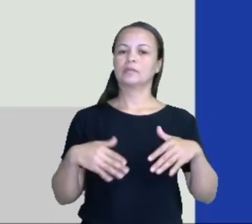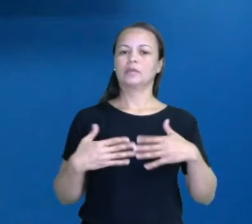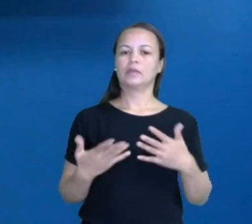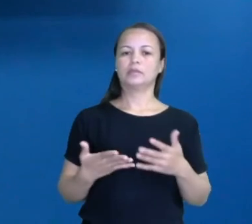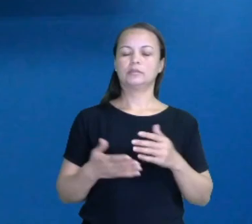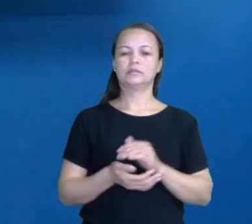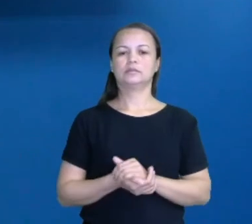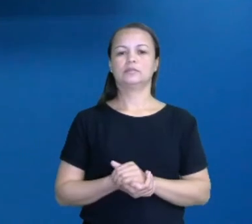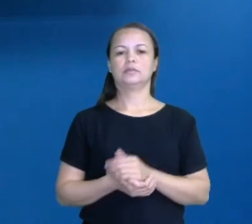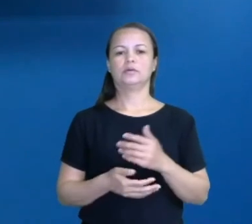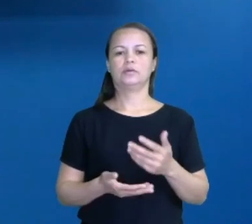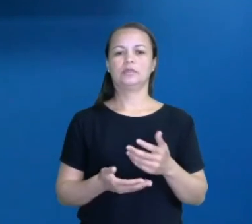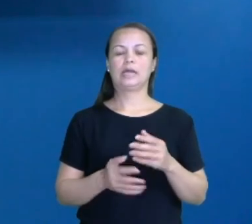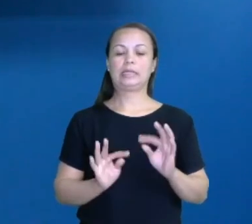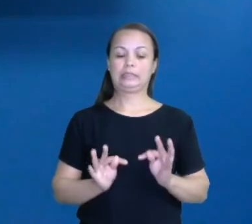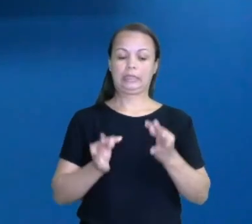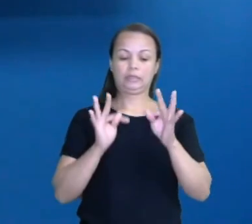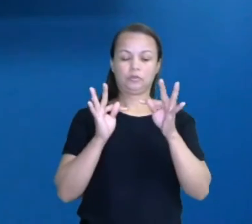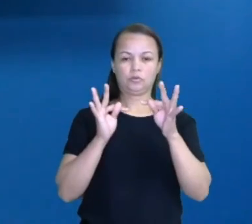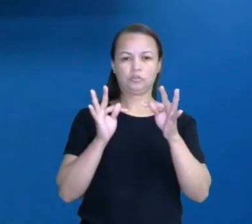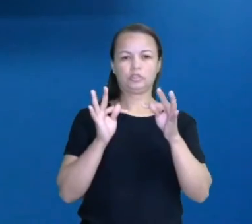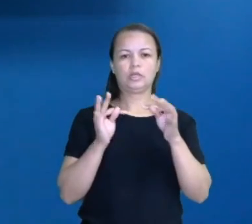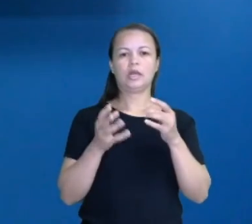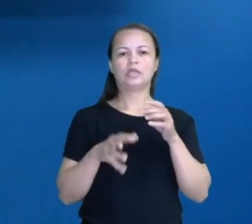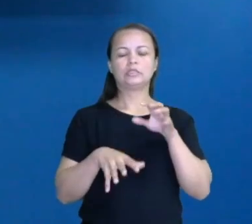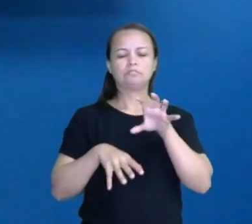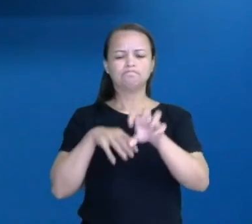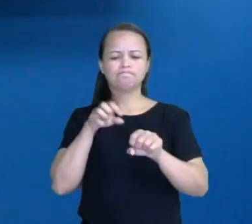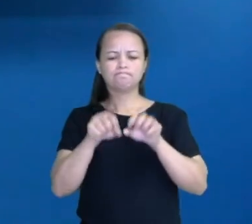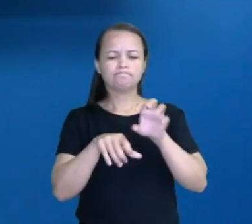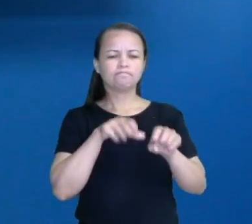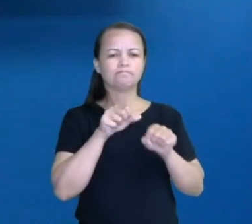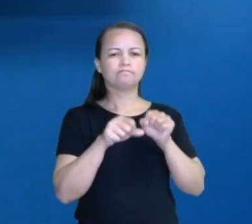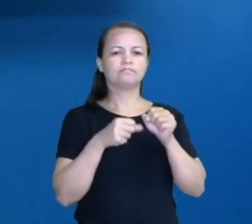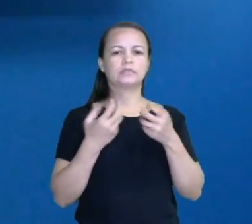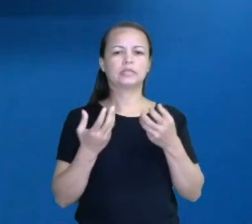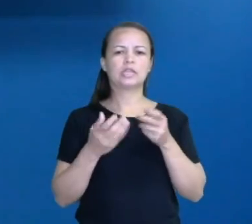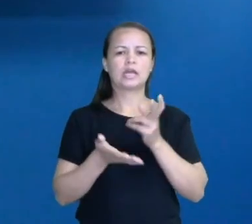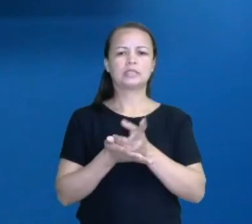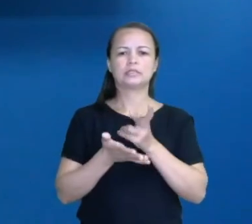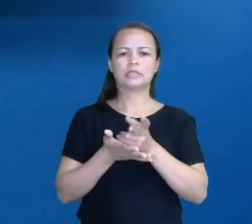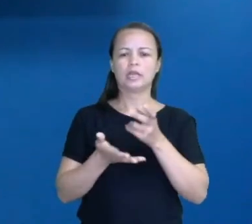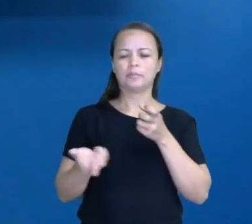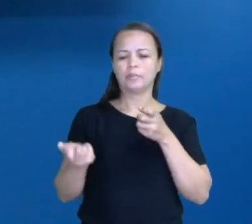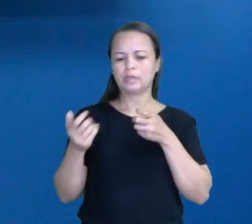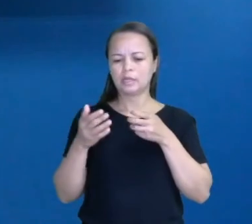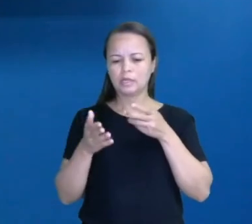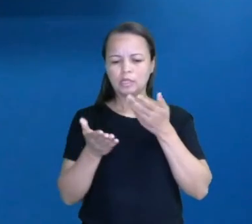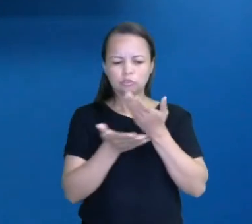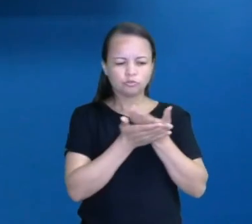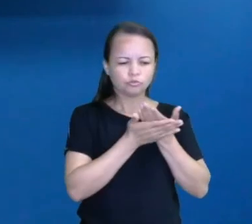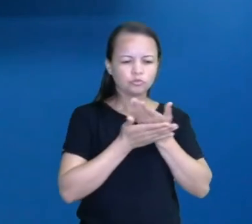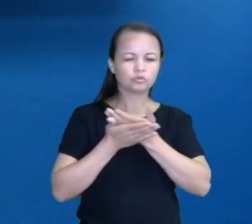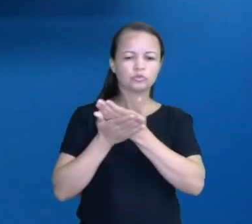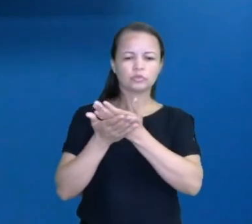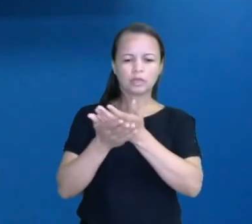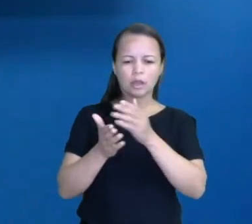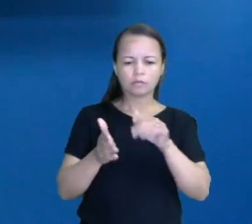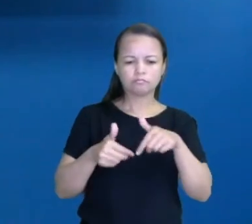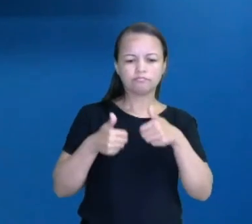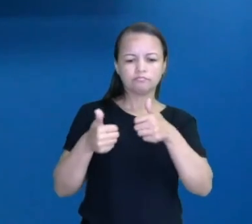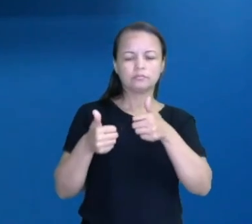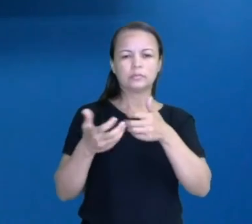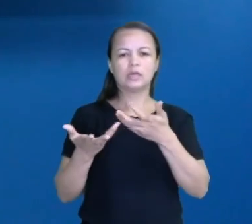essa questão de estar atenado com a tecnologia e buscar sempre se aperfeiçoar, se aprimorar e ver o que é que